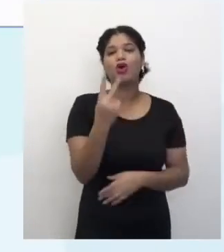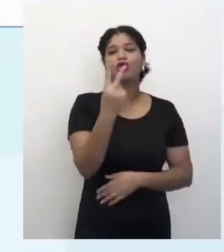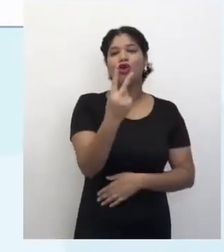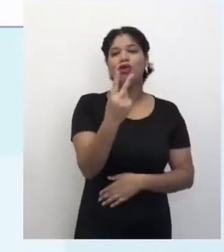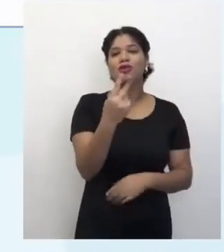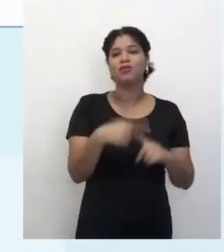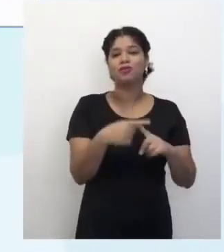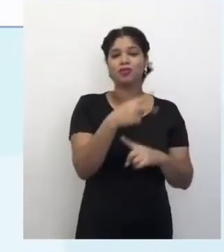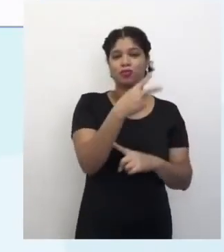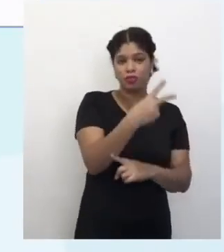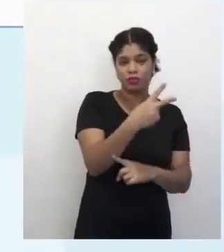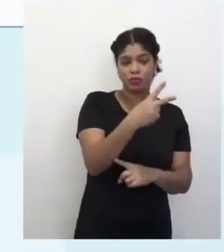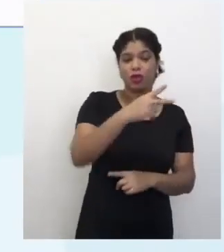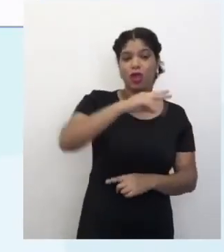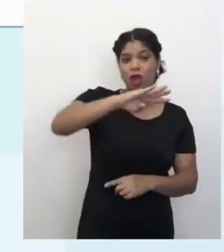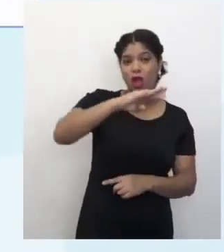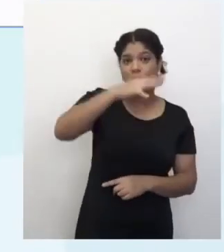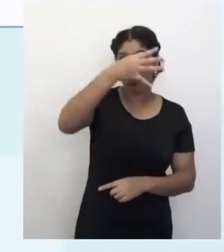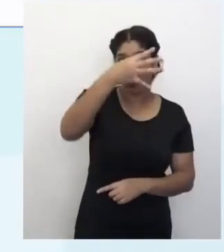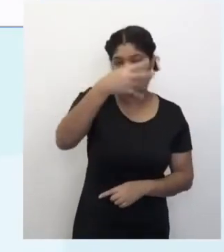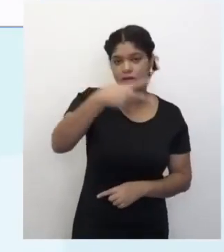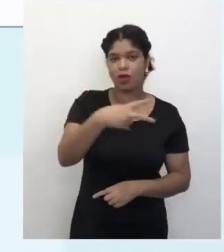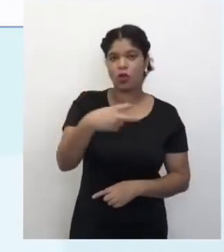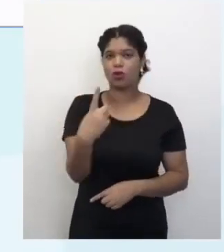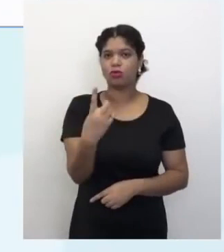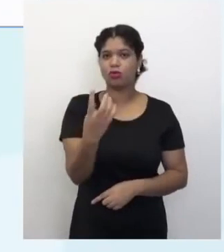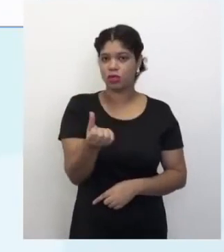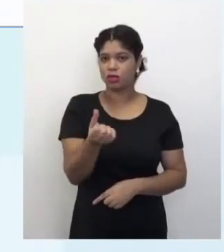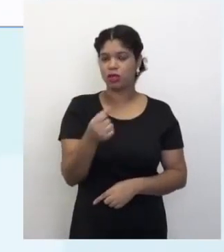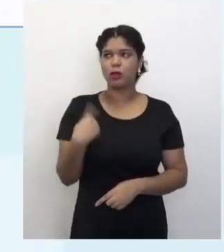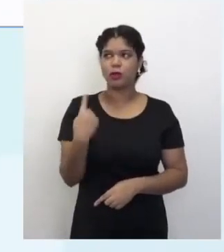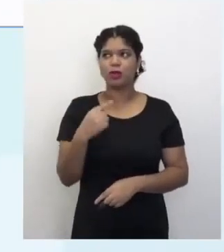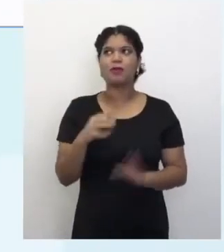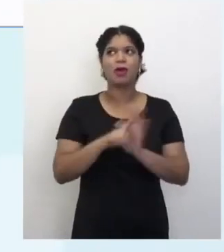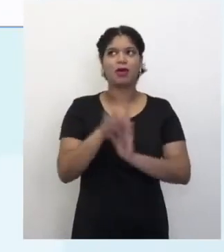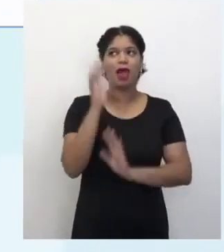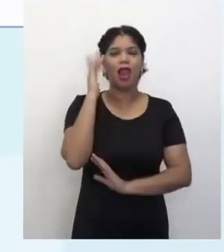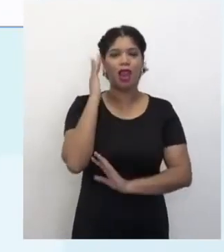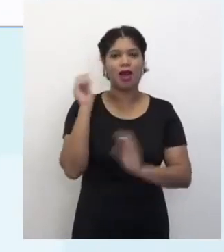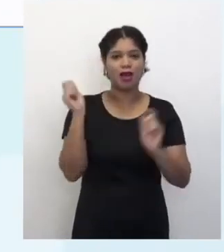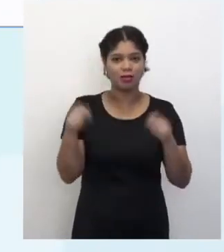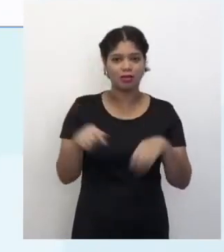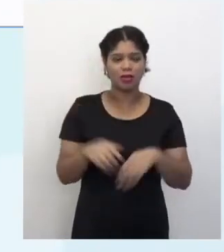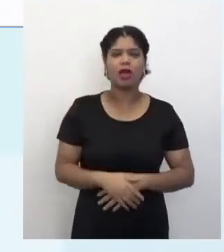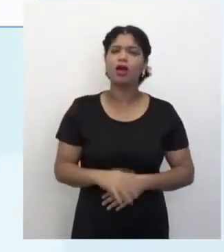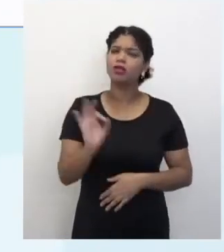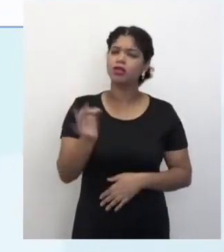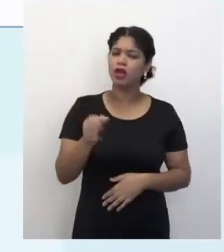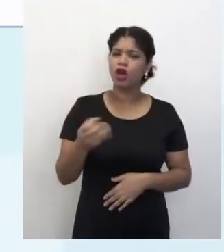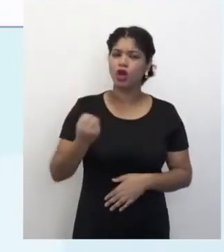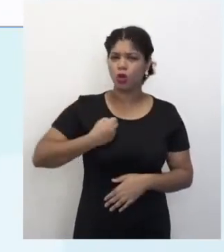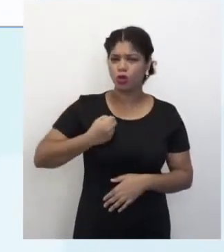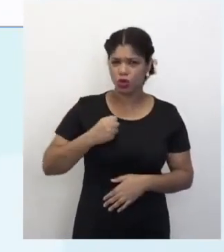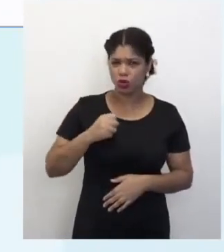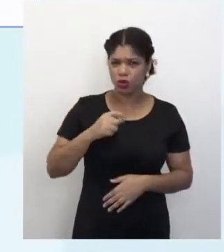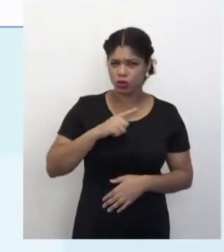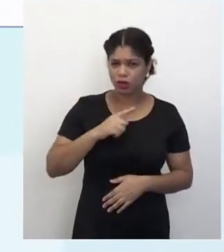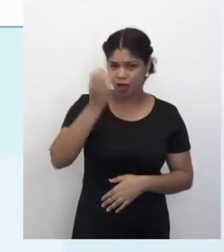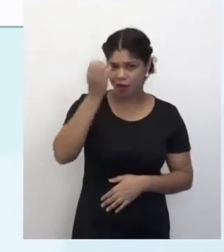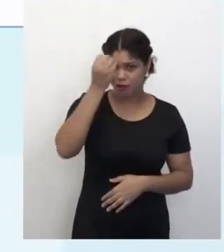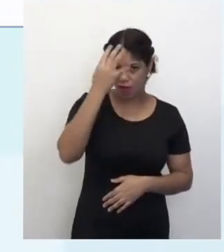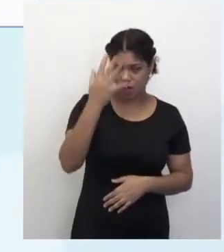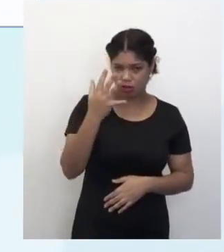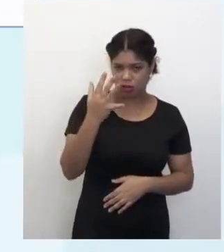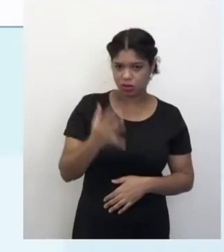vai dar 16. Então, é sempre essa perguntinha, tá certo? Bom, e aí, professora, esses números estão fáceis de fazer, não é